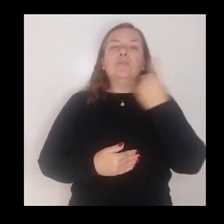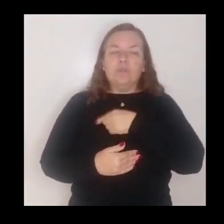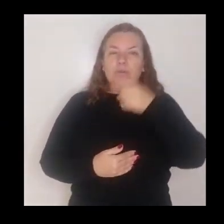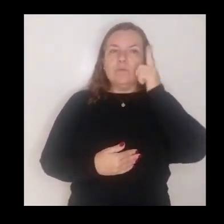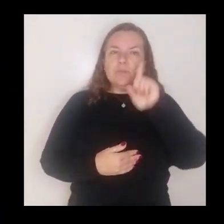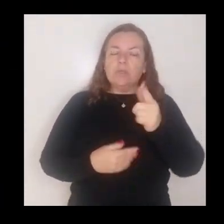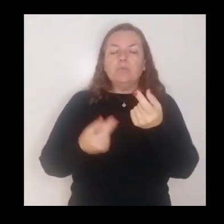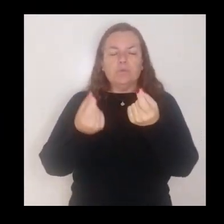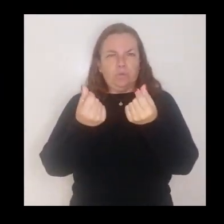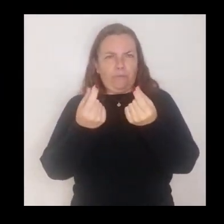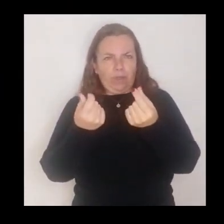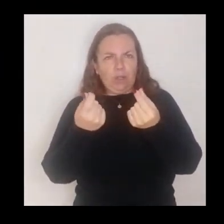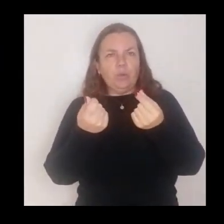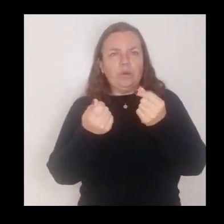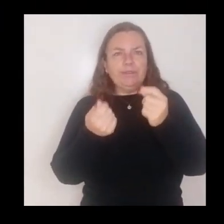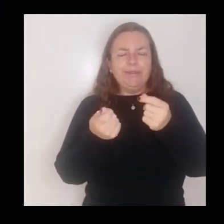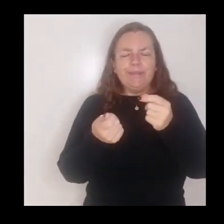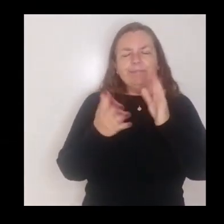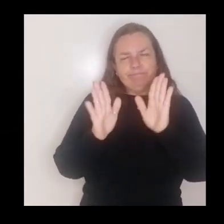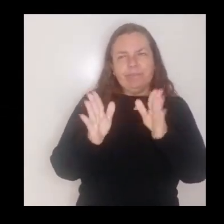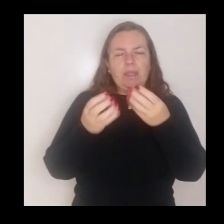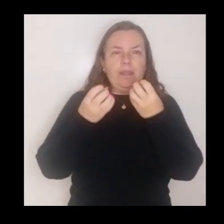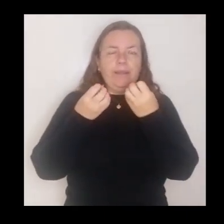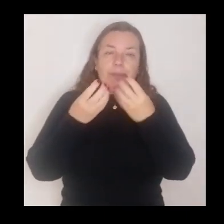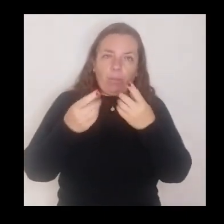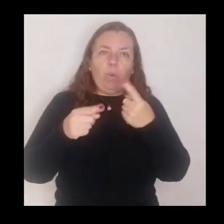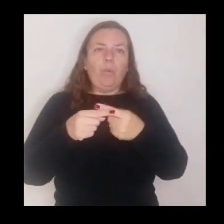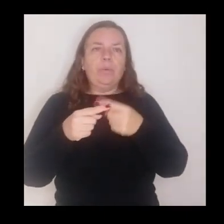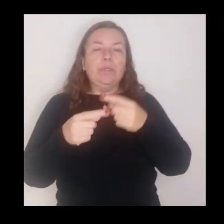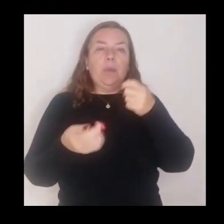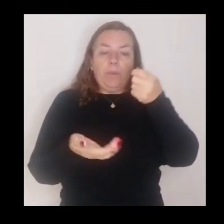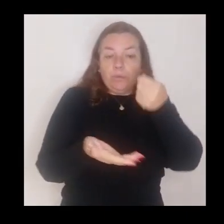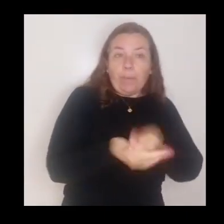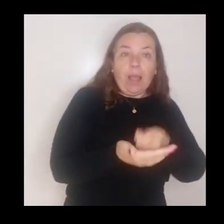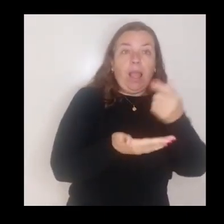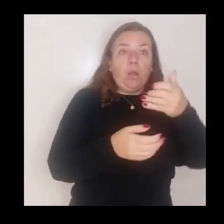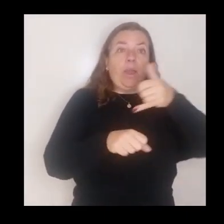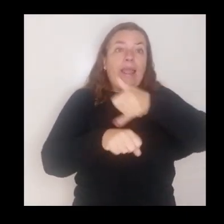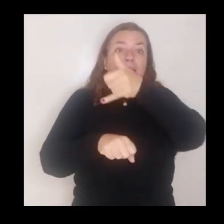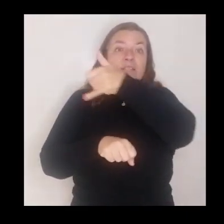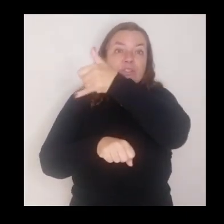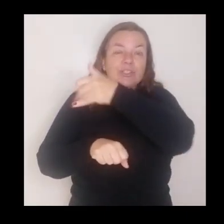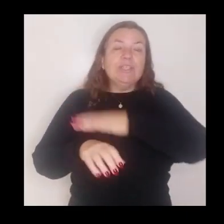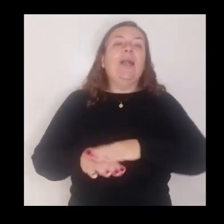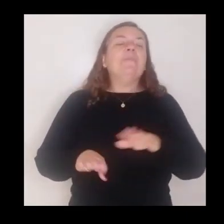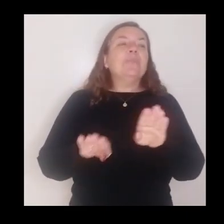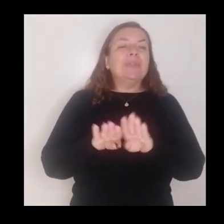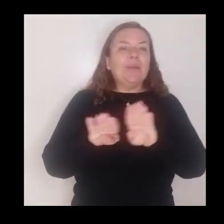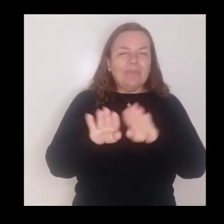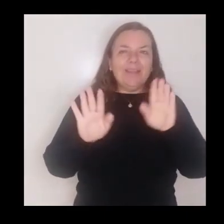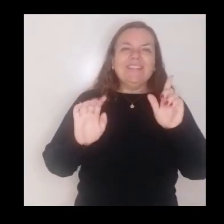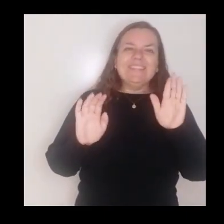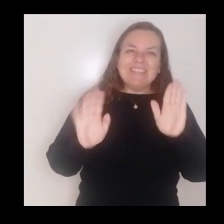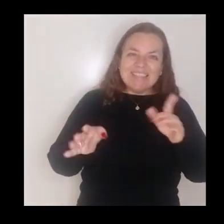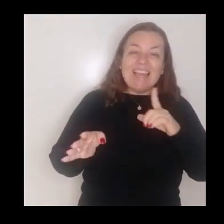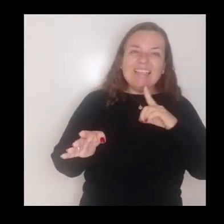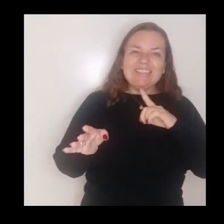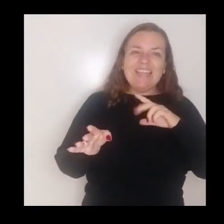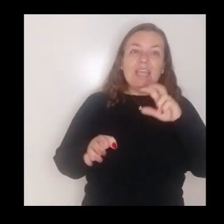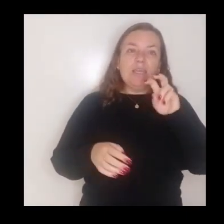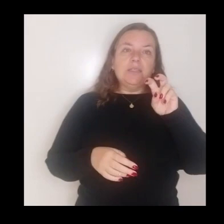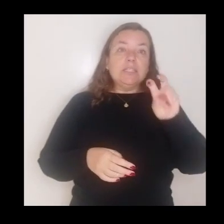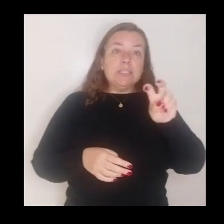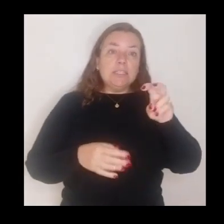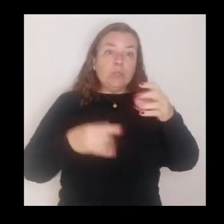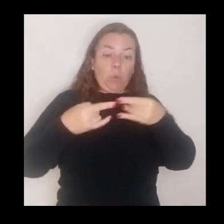já conseguiu um valor considerável para pagar a energia. A gente já tem uma com 5